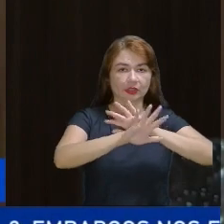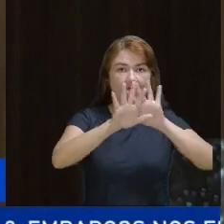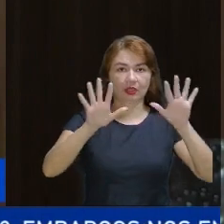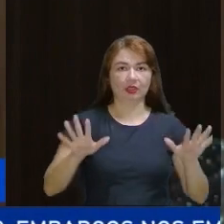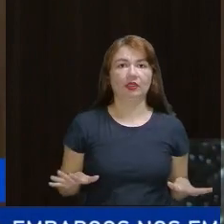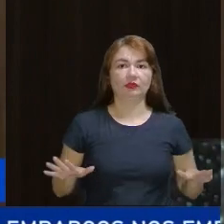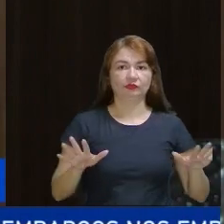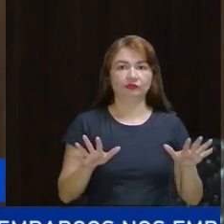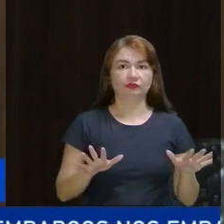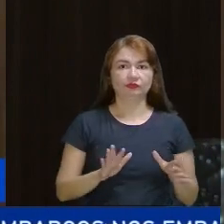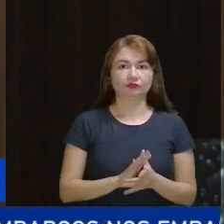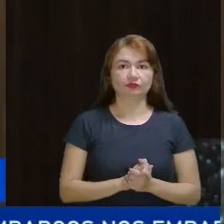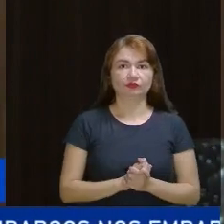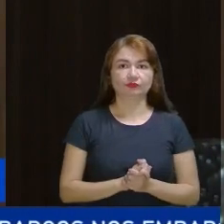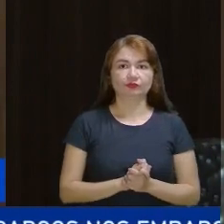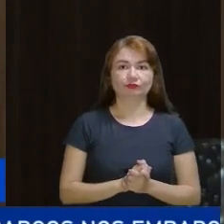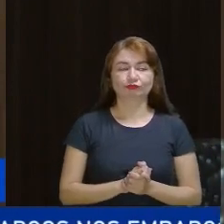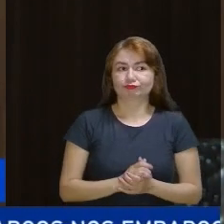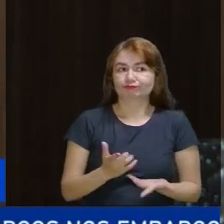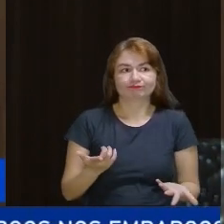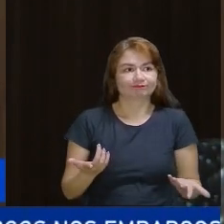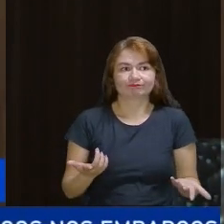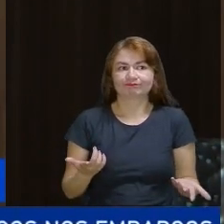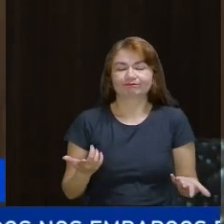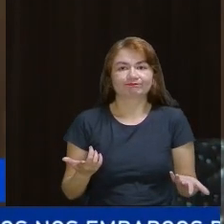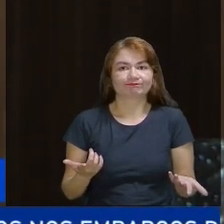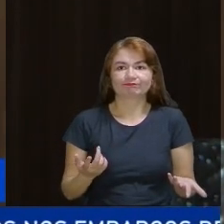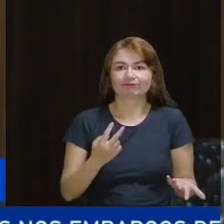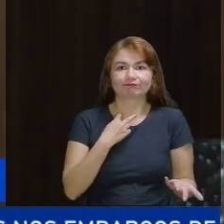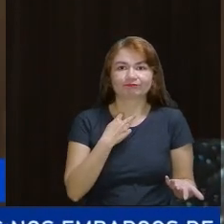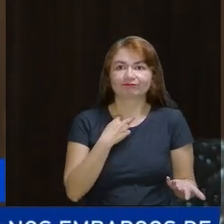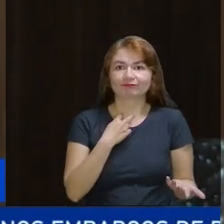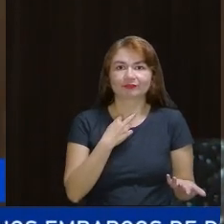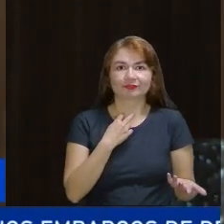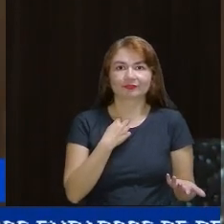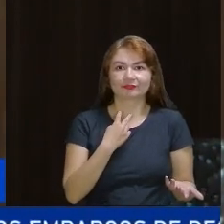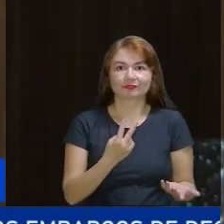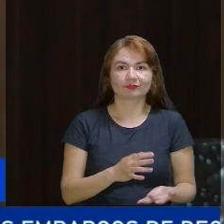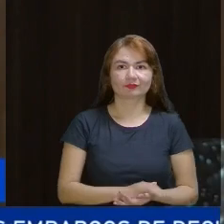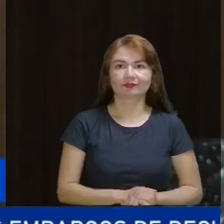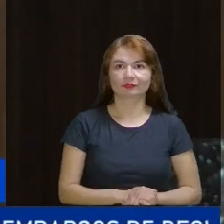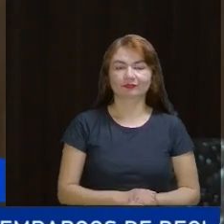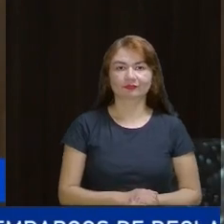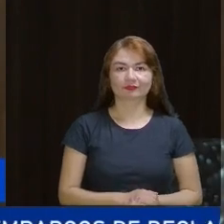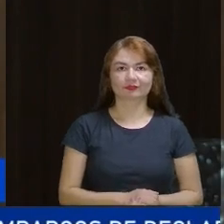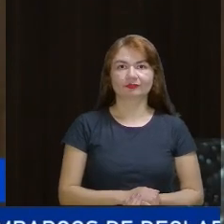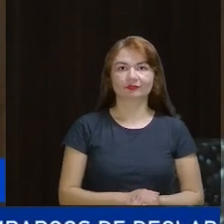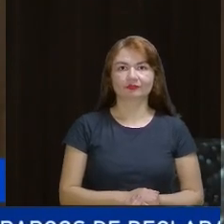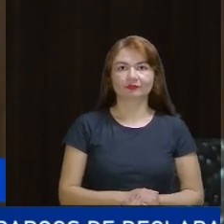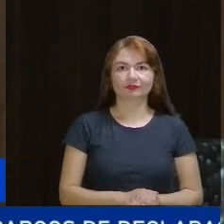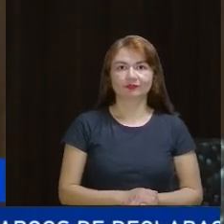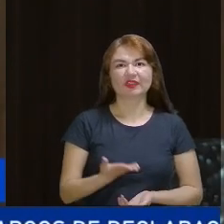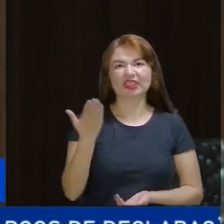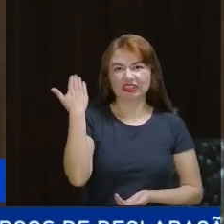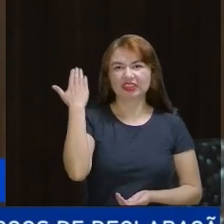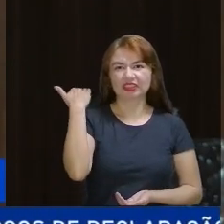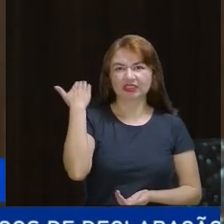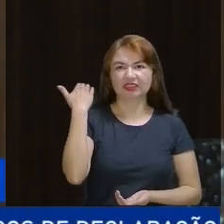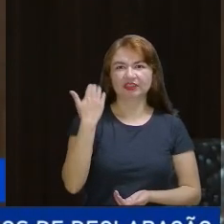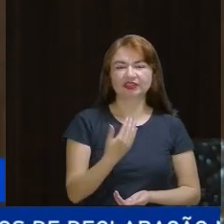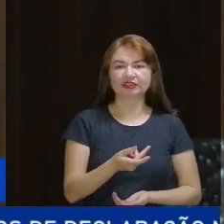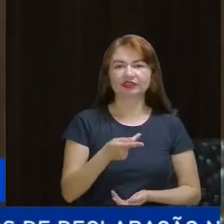é manifestamente incabível. Por que eu afirmo ser manifestamente incabível? Antigamente se falava